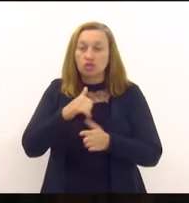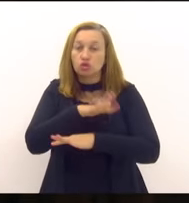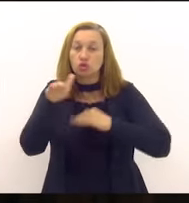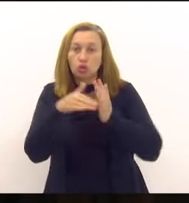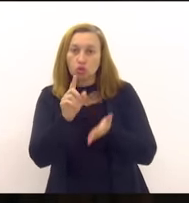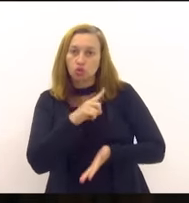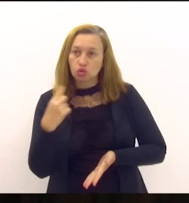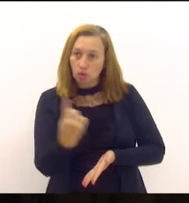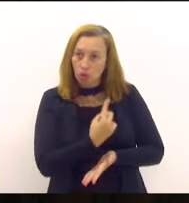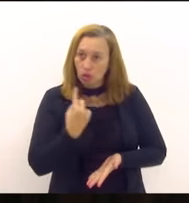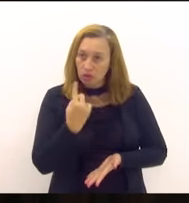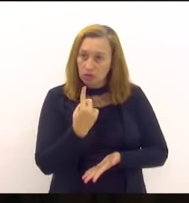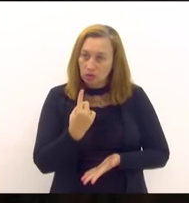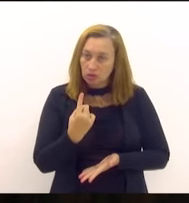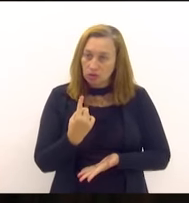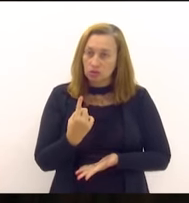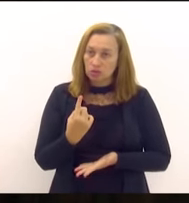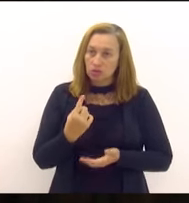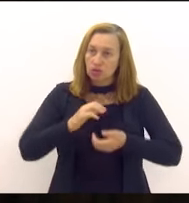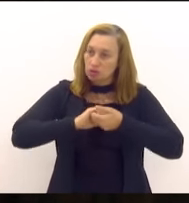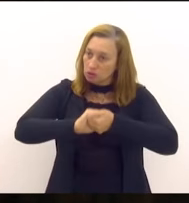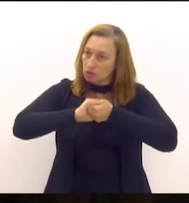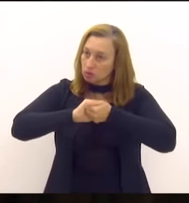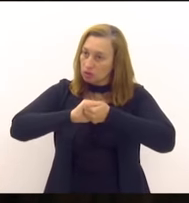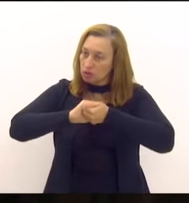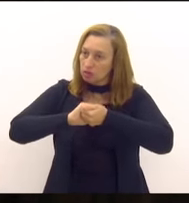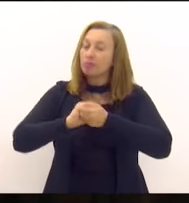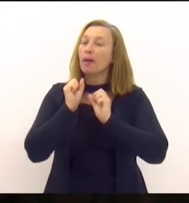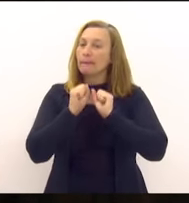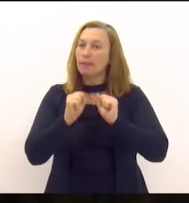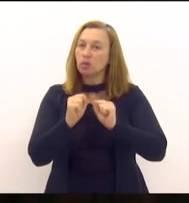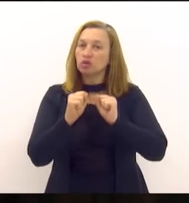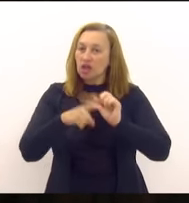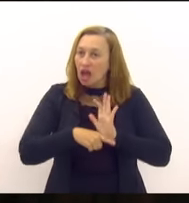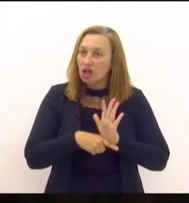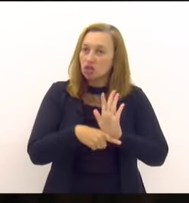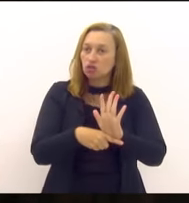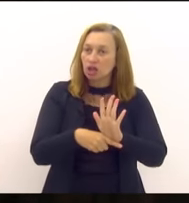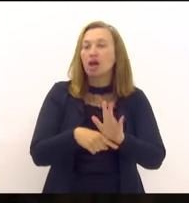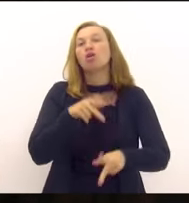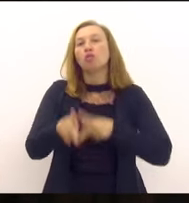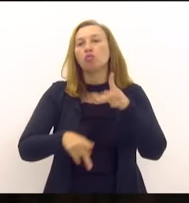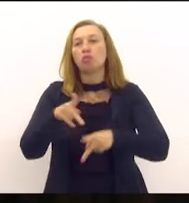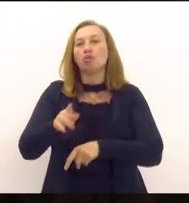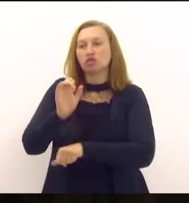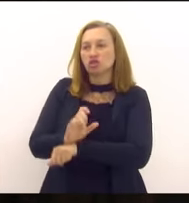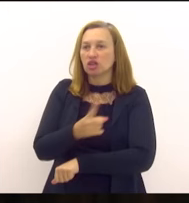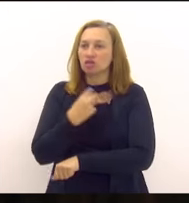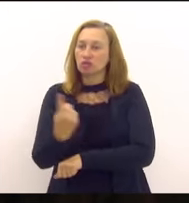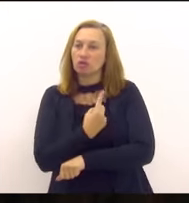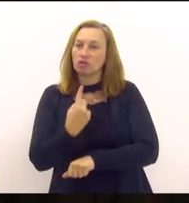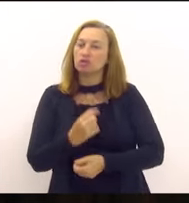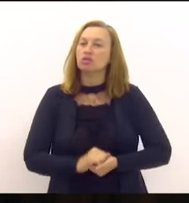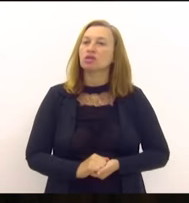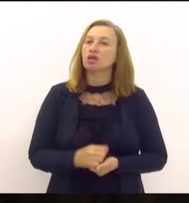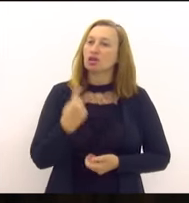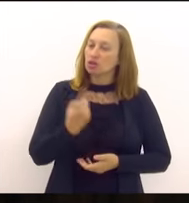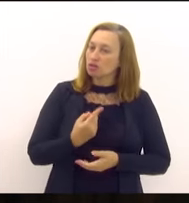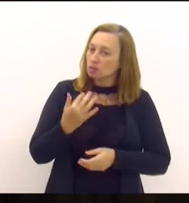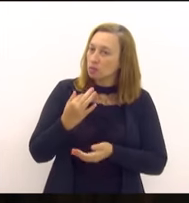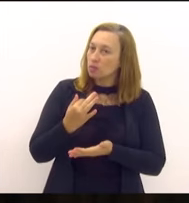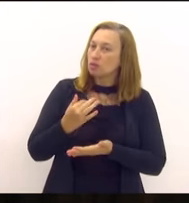nós de darmos as mãos para poder socorrer o povo do nosso estado. E é isso que a gente tem tentado